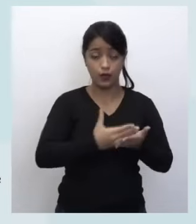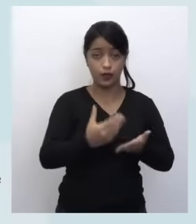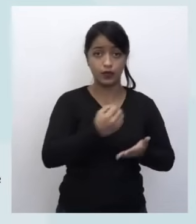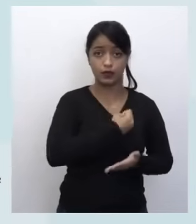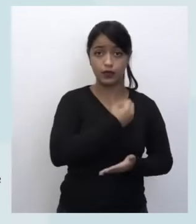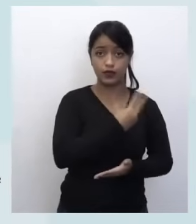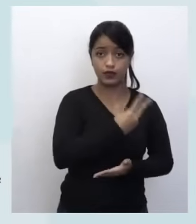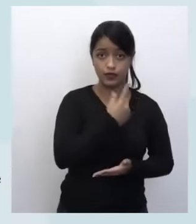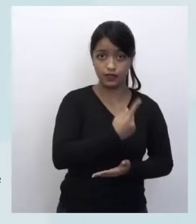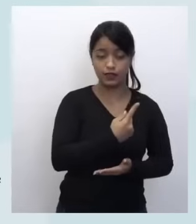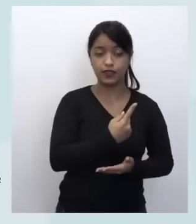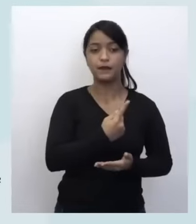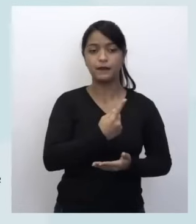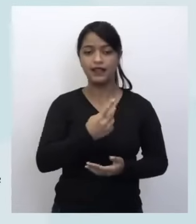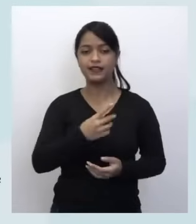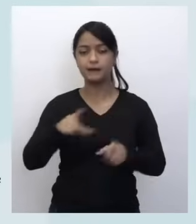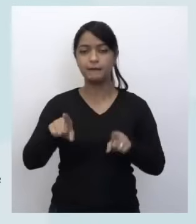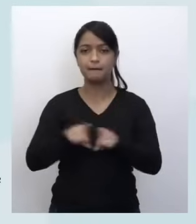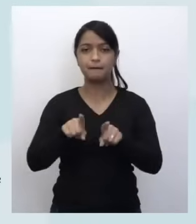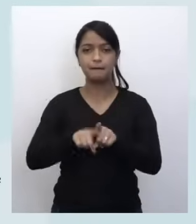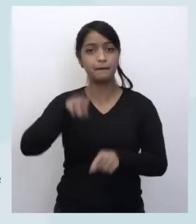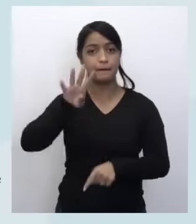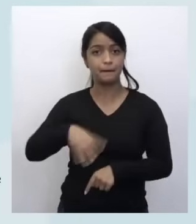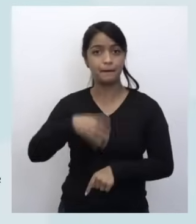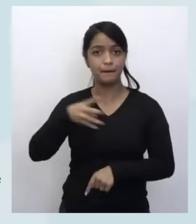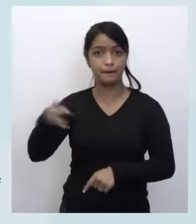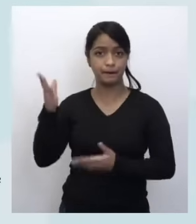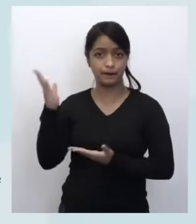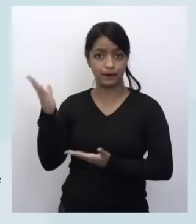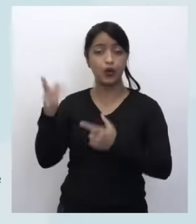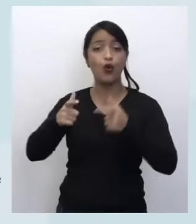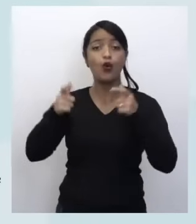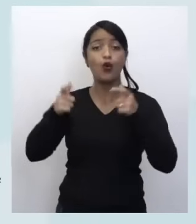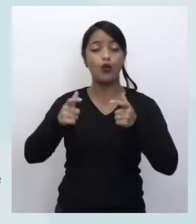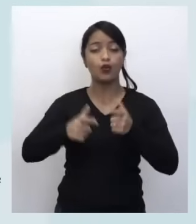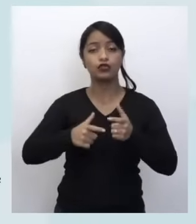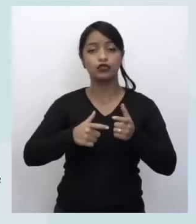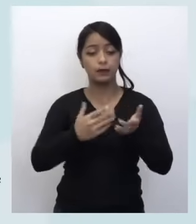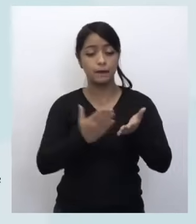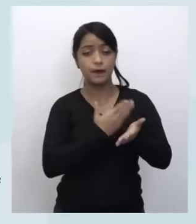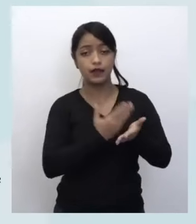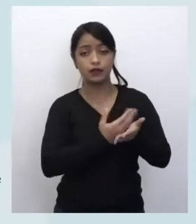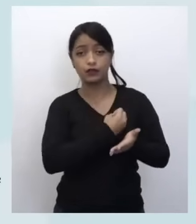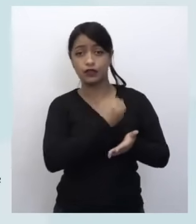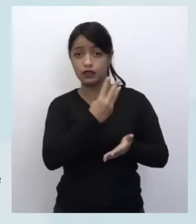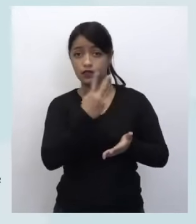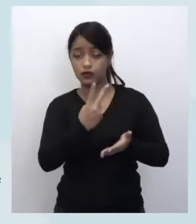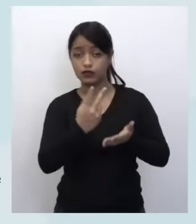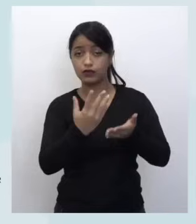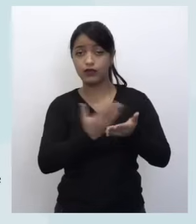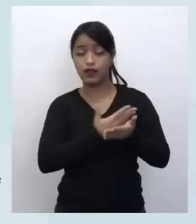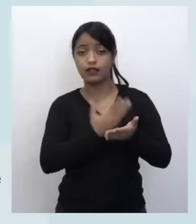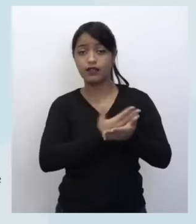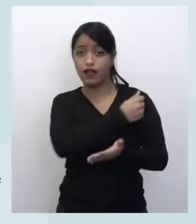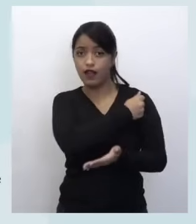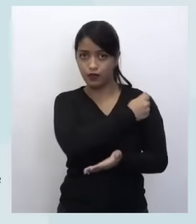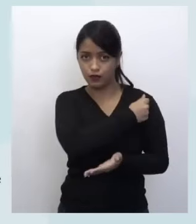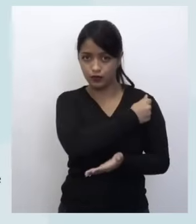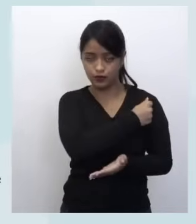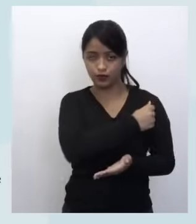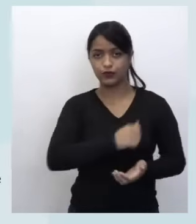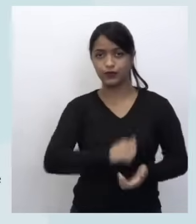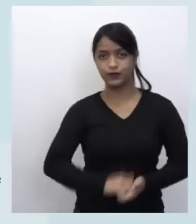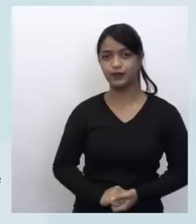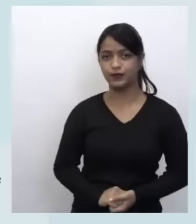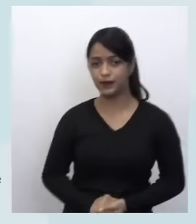esse quadrinho que está aparecendo aí para vocês está na página 32 do caderno do aluno. Então, olha que legal. Essa é uma atividade,